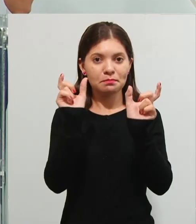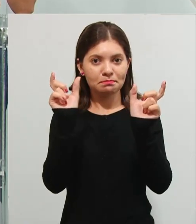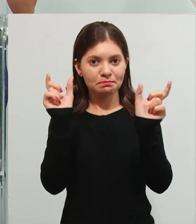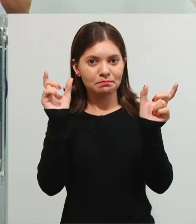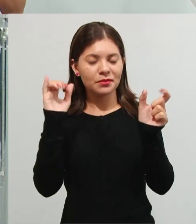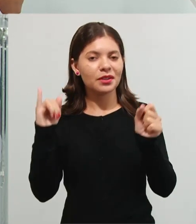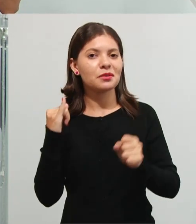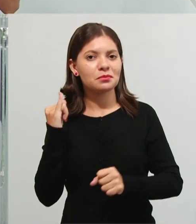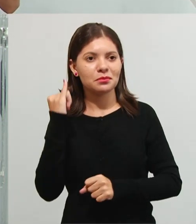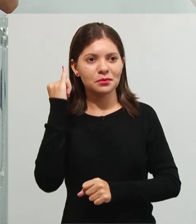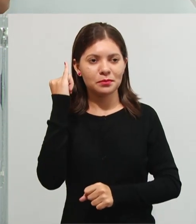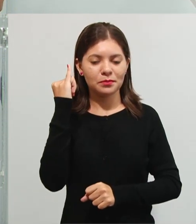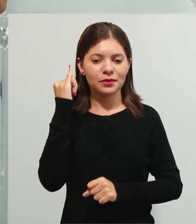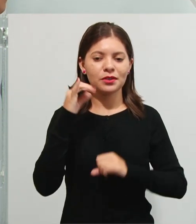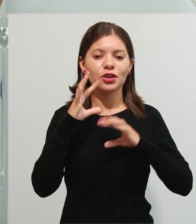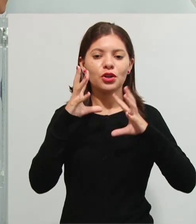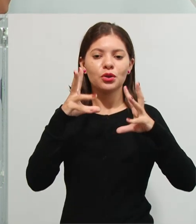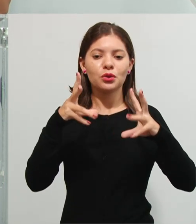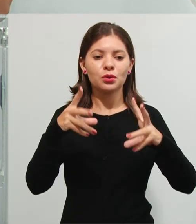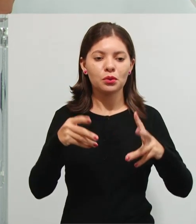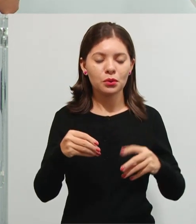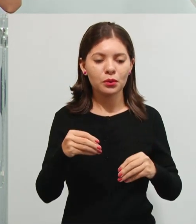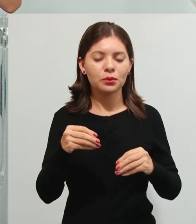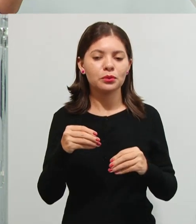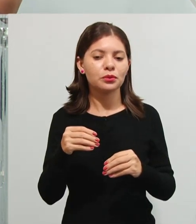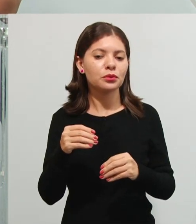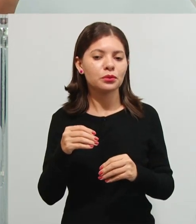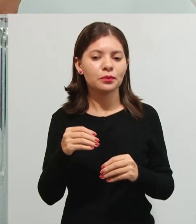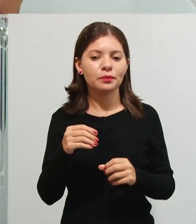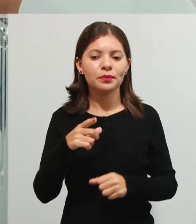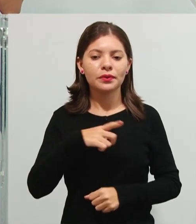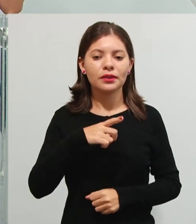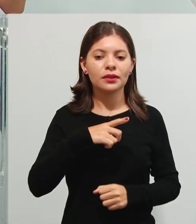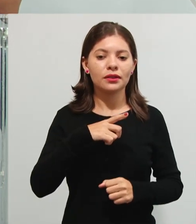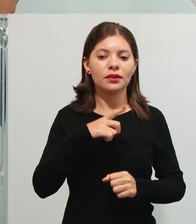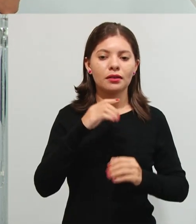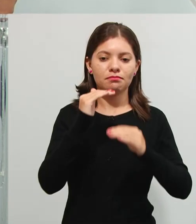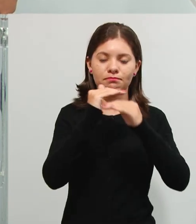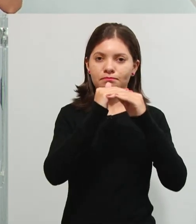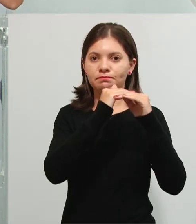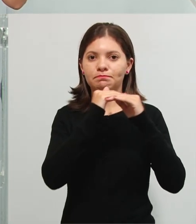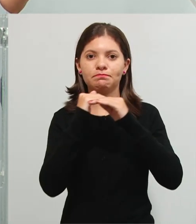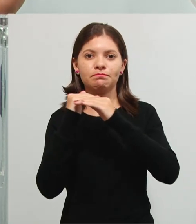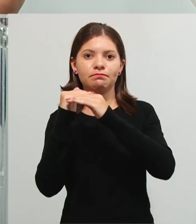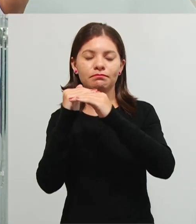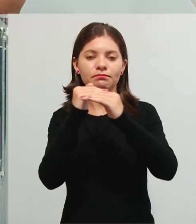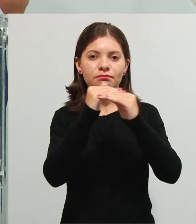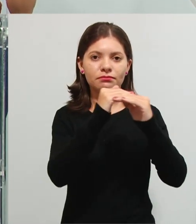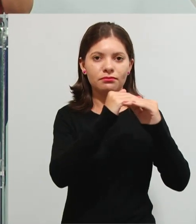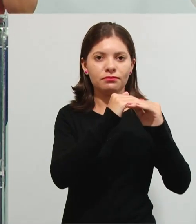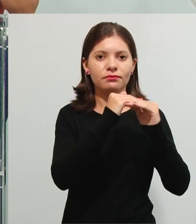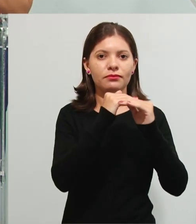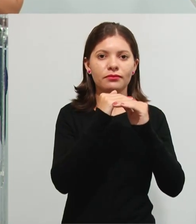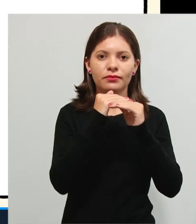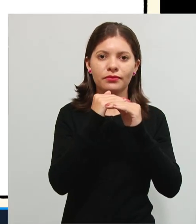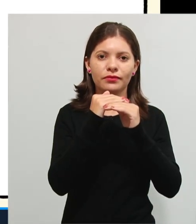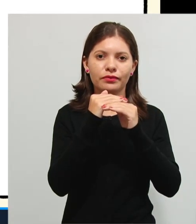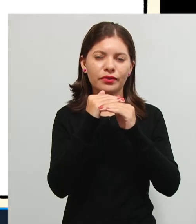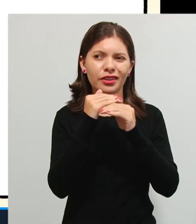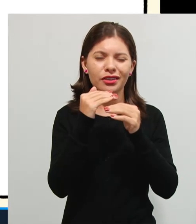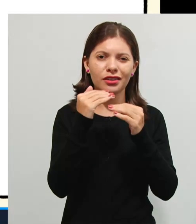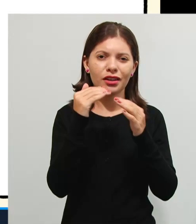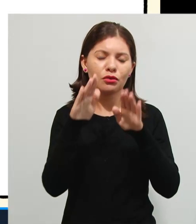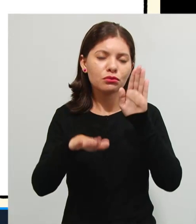dizer, todo o pacote Office, ele tem um padrão, né? Por mais que ele tenha suas especificidades, mas a gente vai